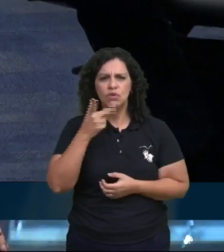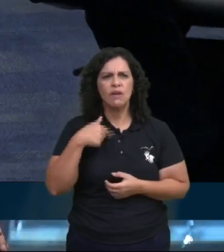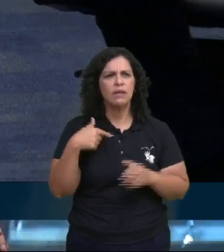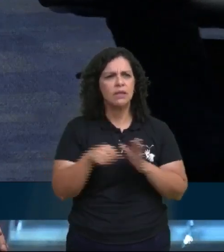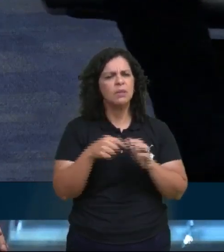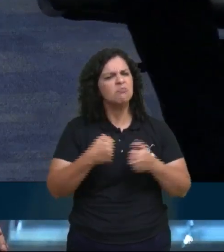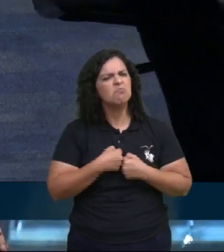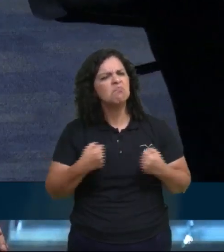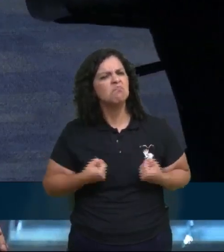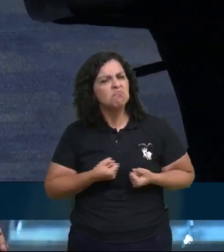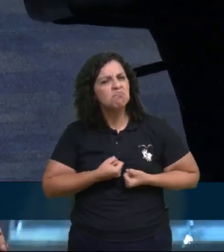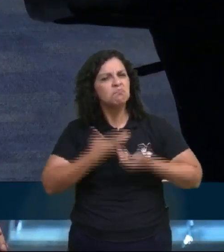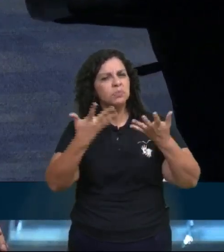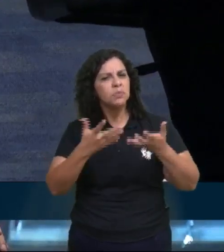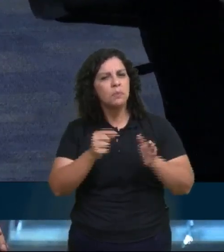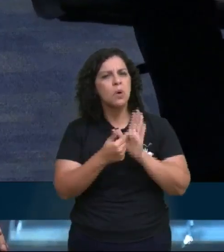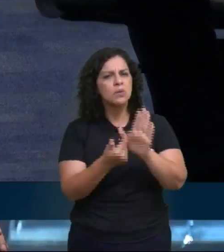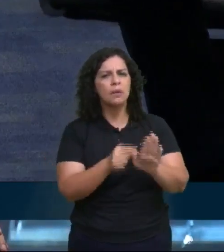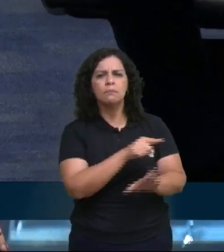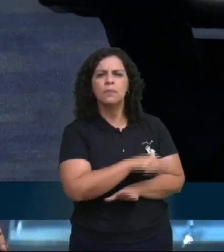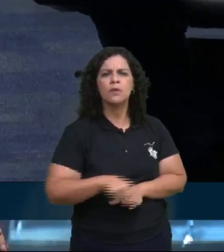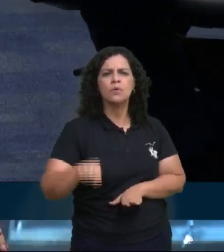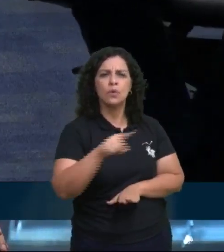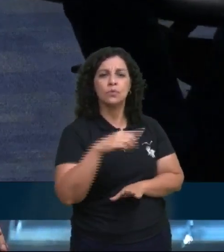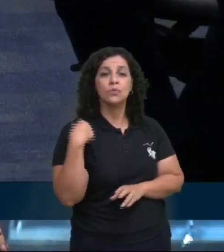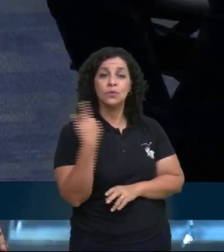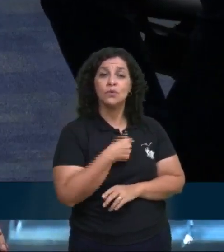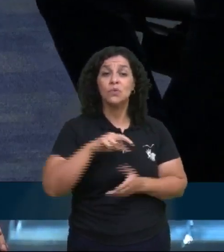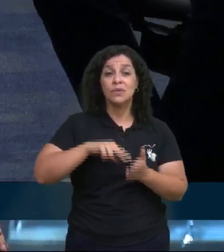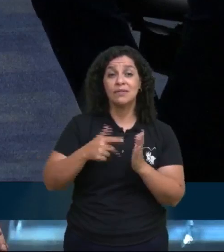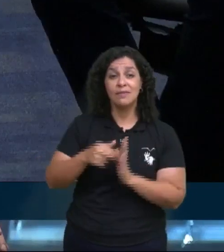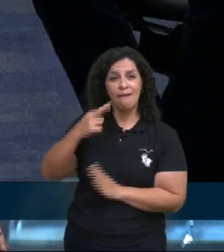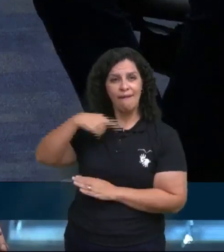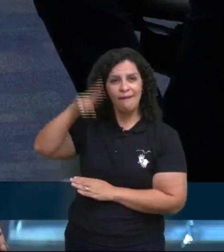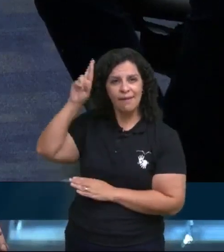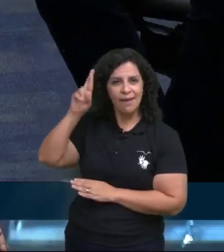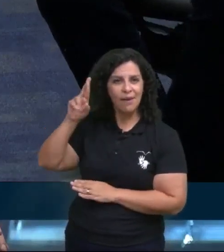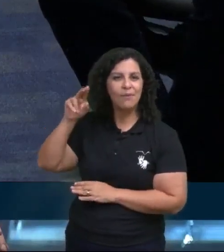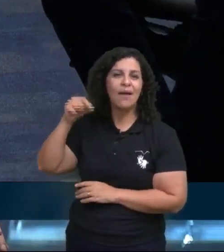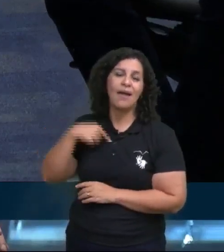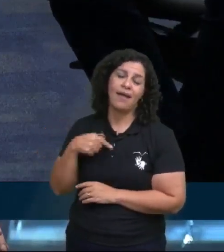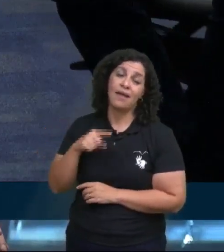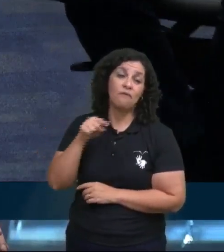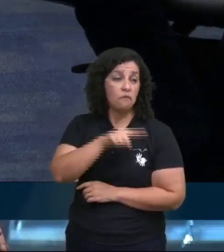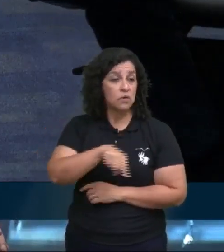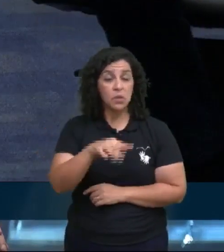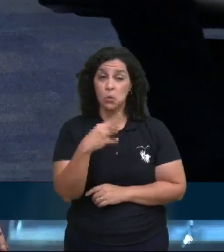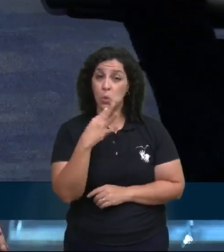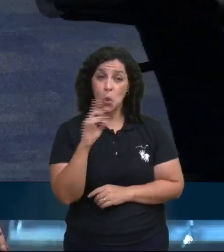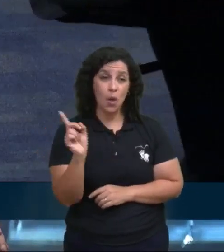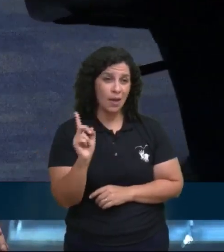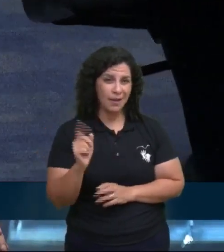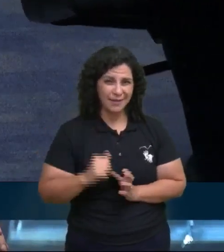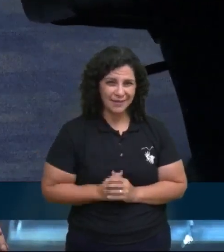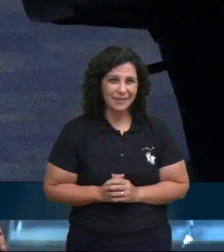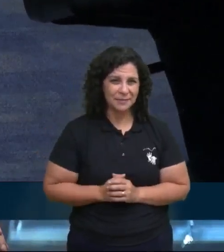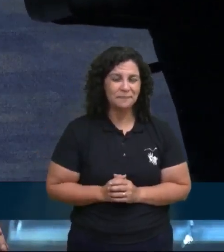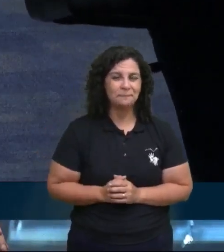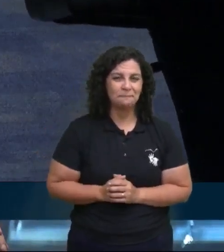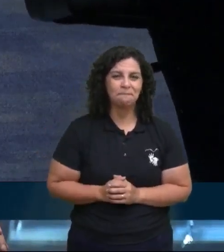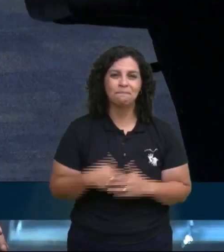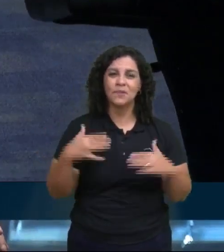abrir o peito, de dizer a todos aqui o que é o Requião, o Roberto Requião, que muitos daqui não sabem. Então, eu